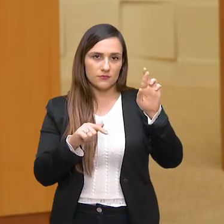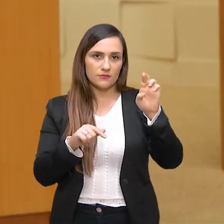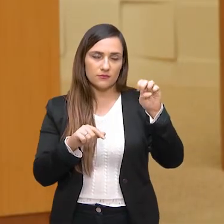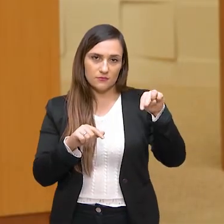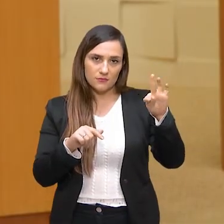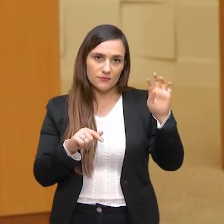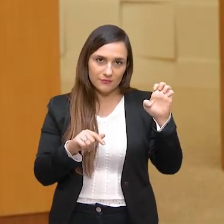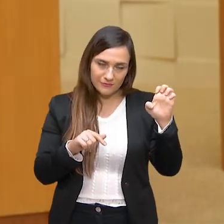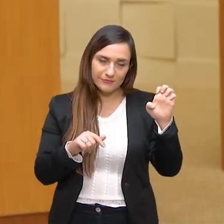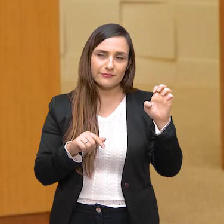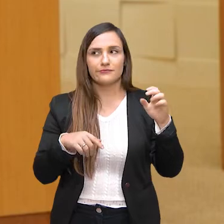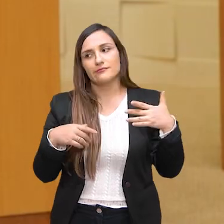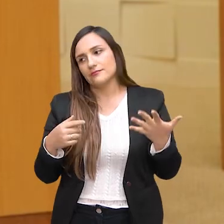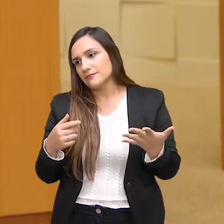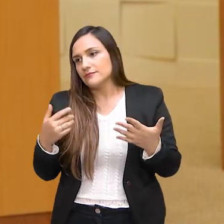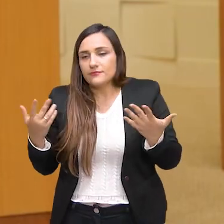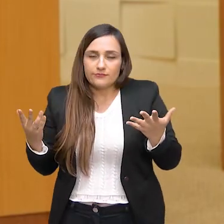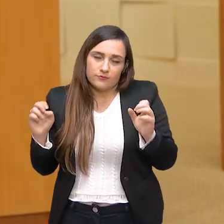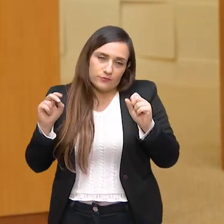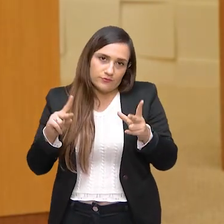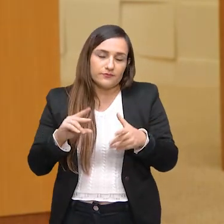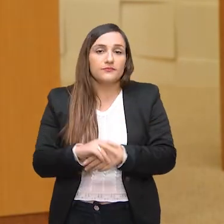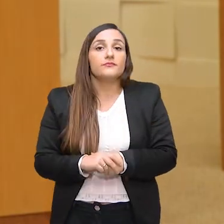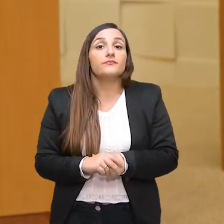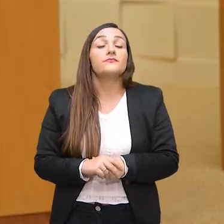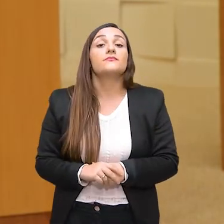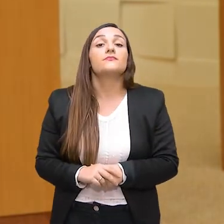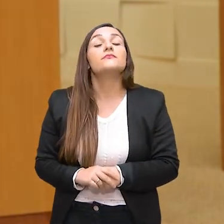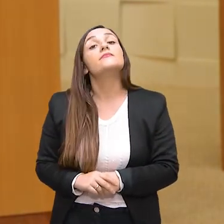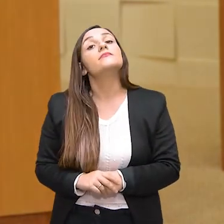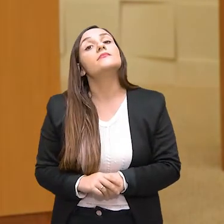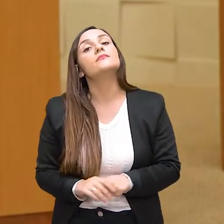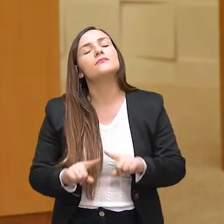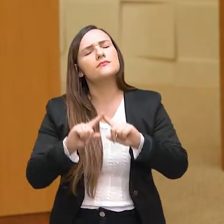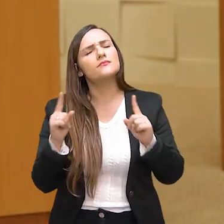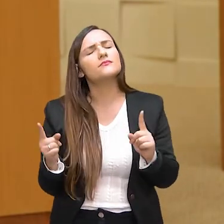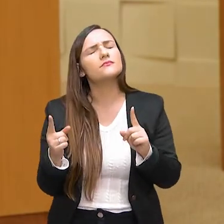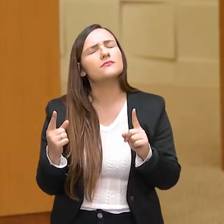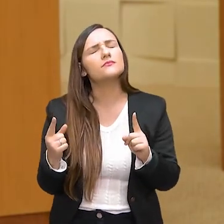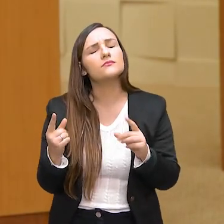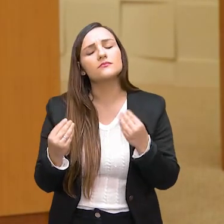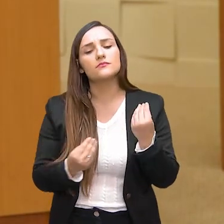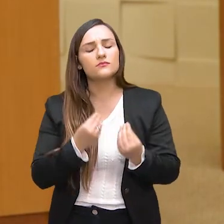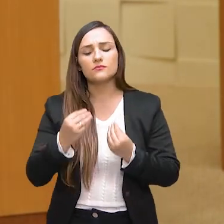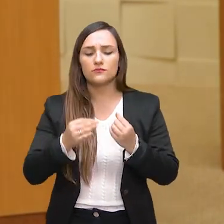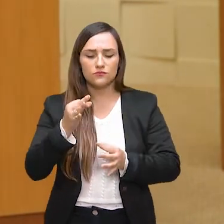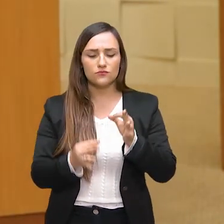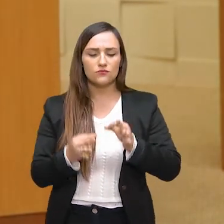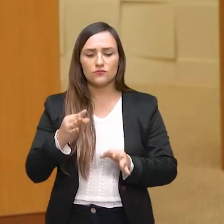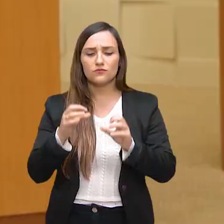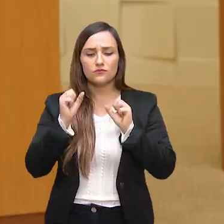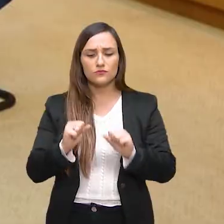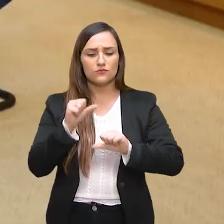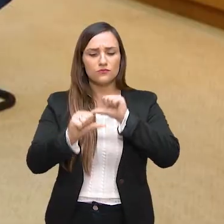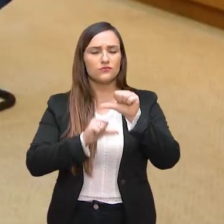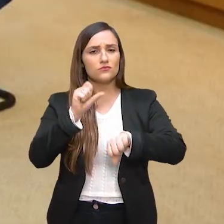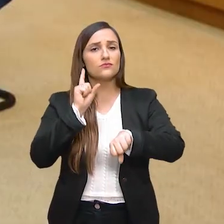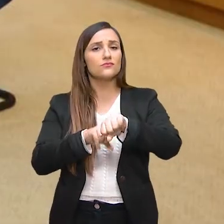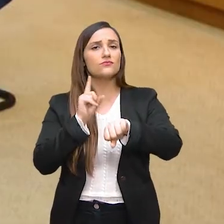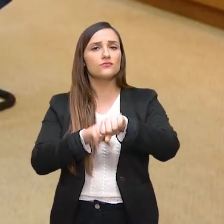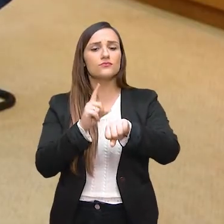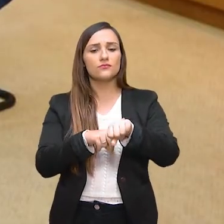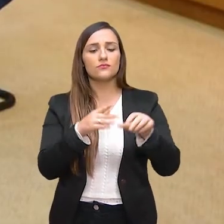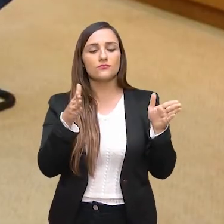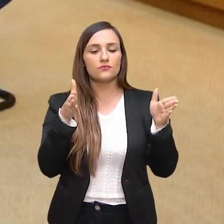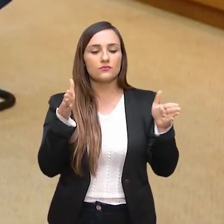lá. Em quais hipóteses o juiz ele pode alterar os prazos processuais?